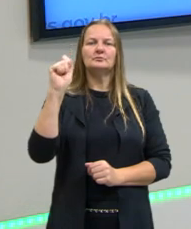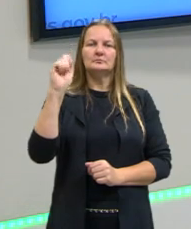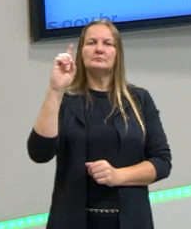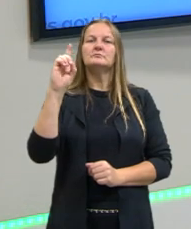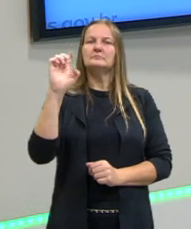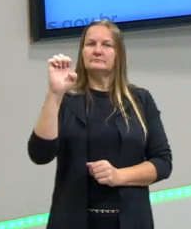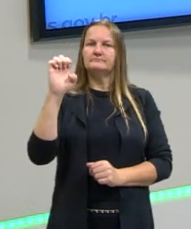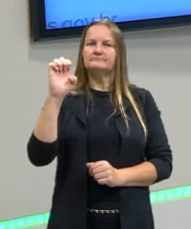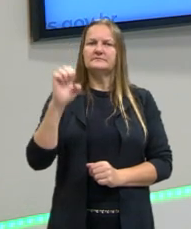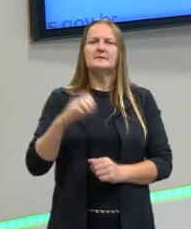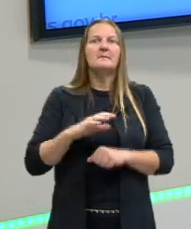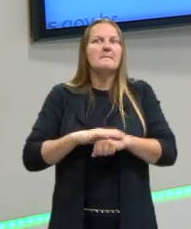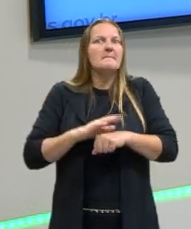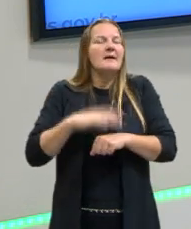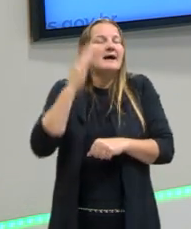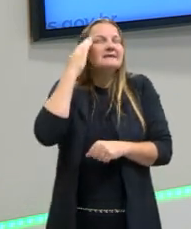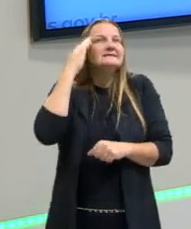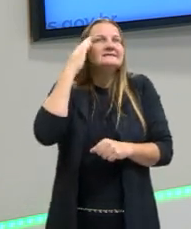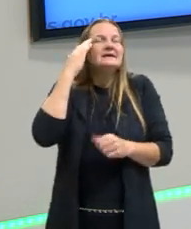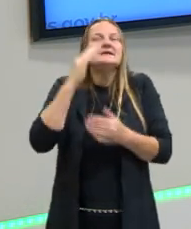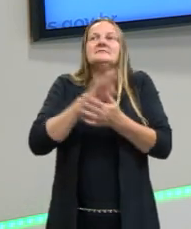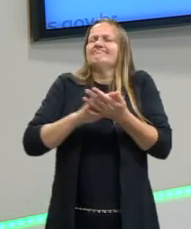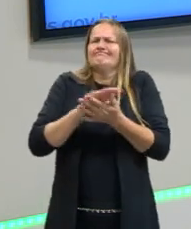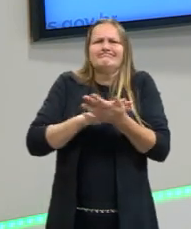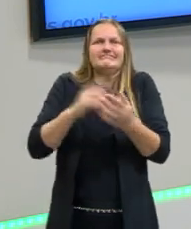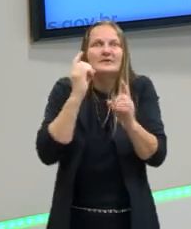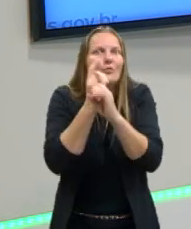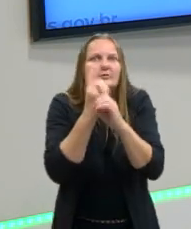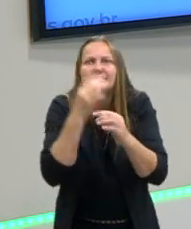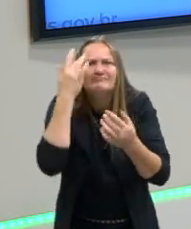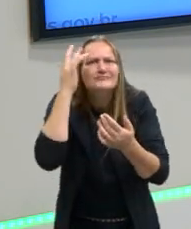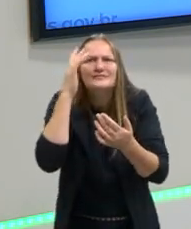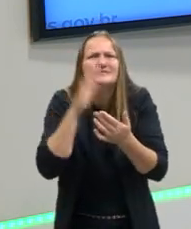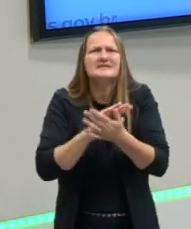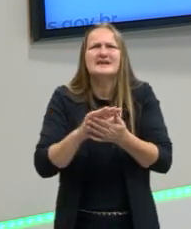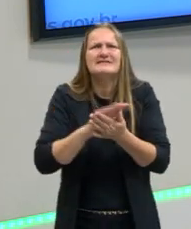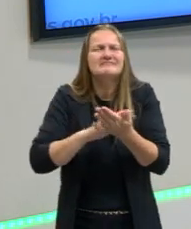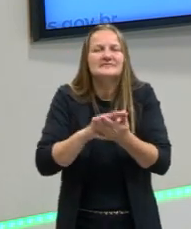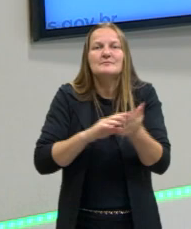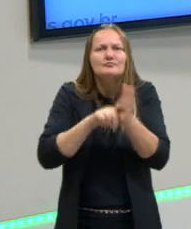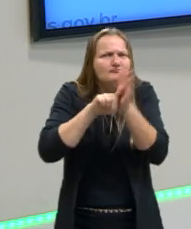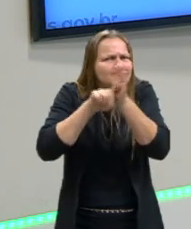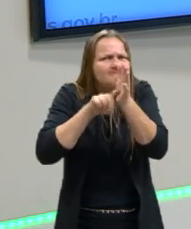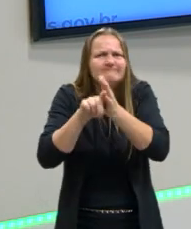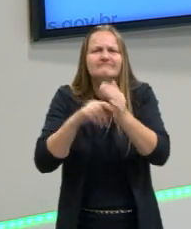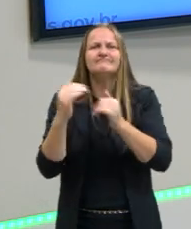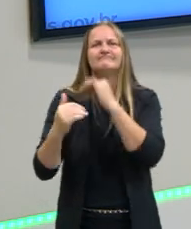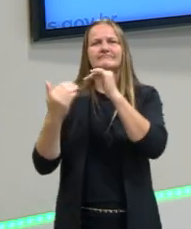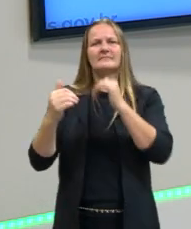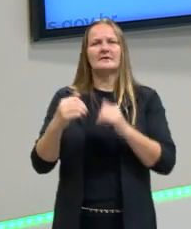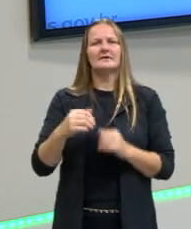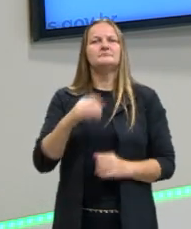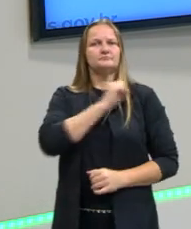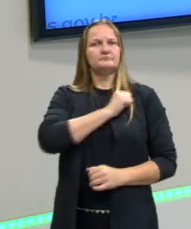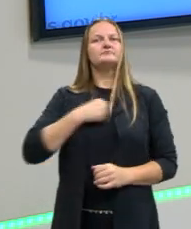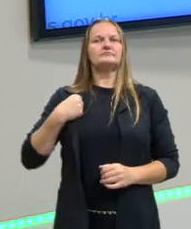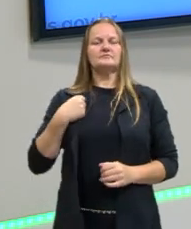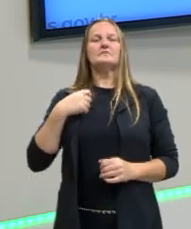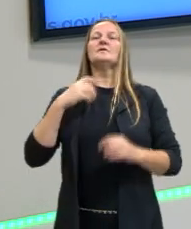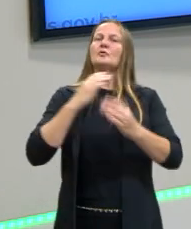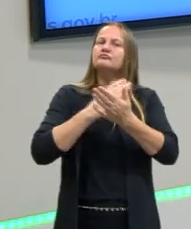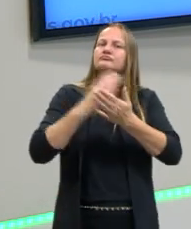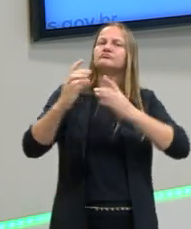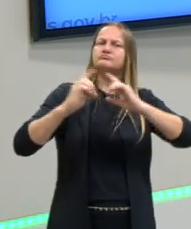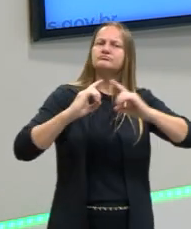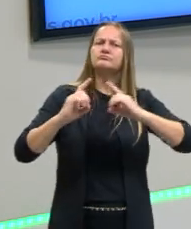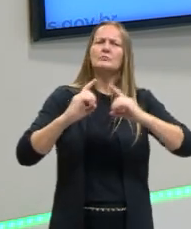quanto mais sei mais sei que nada sei' tem um Sócrates seu divisor nesse sentido que o Sócrates passa a discutir agora